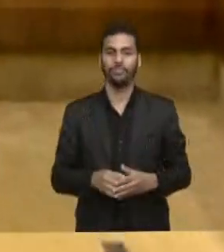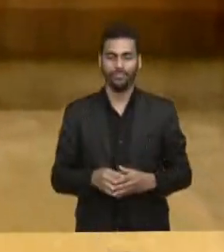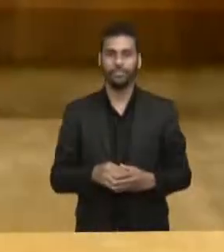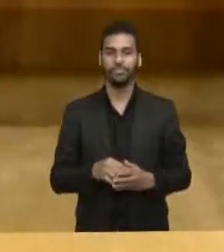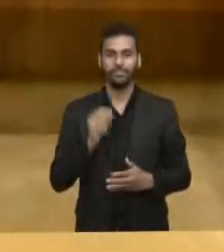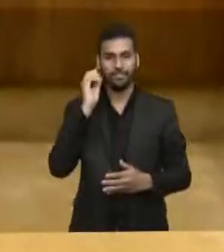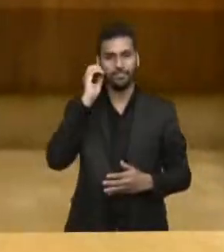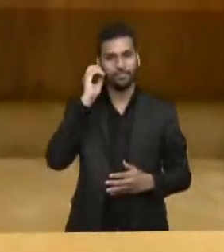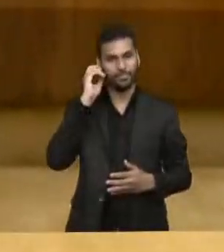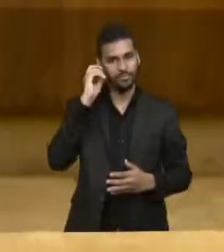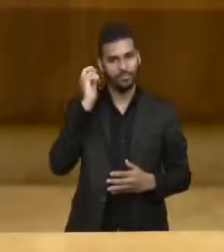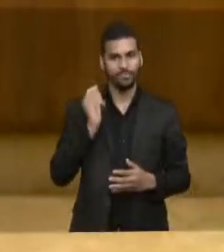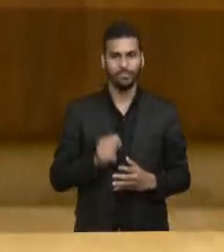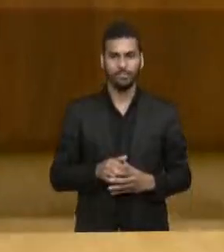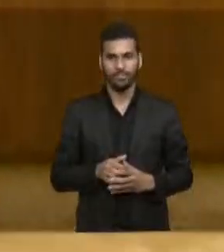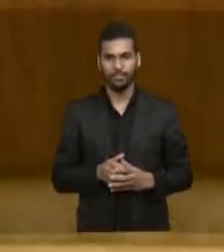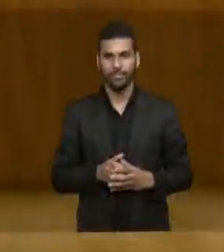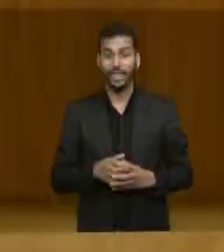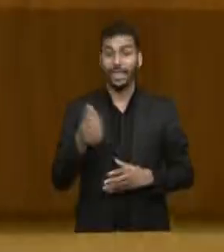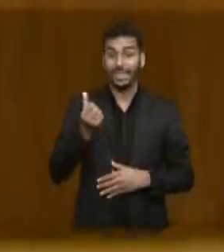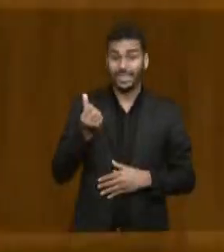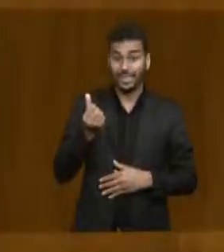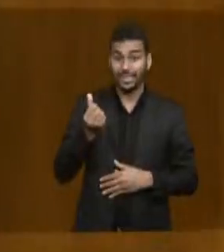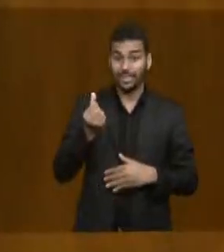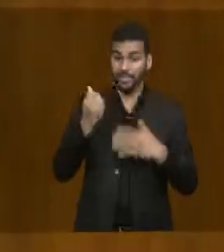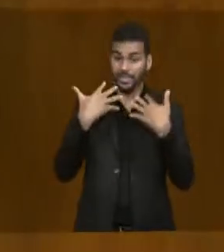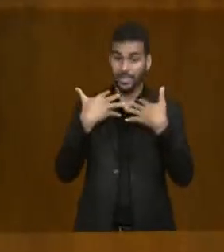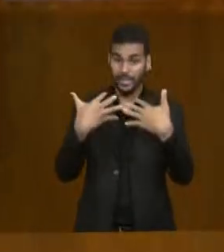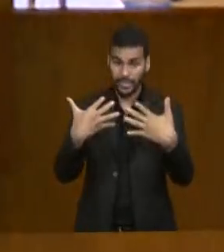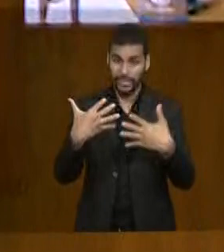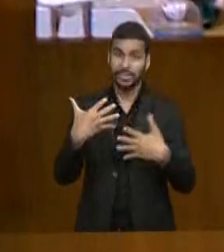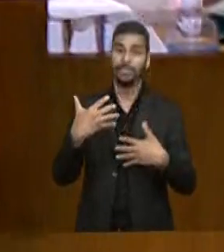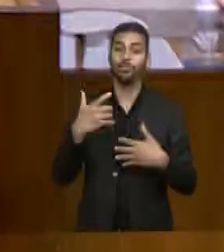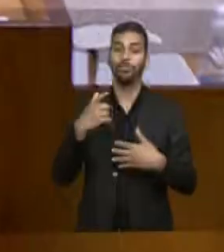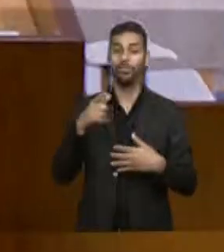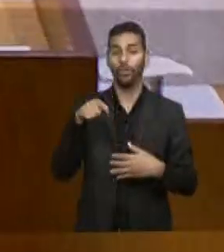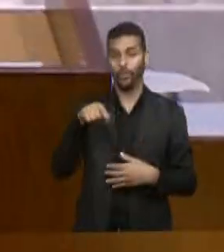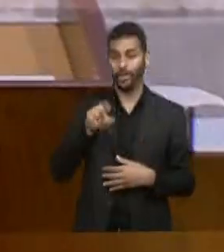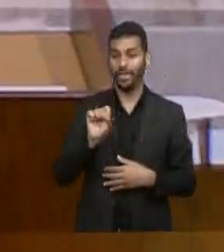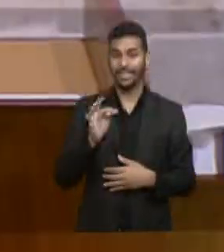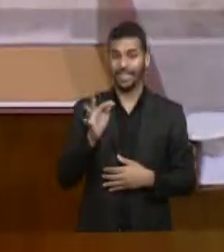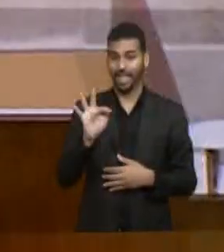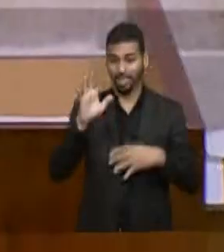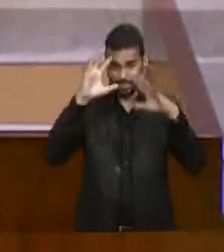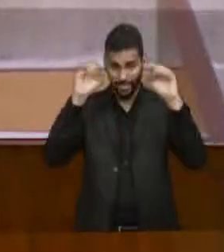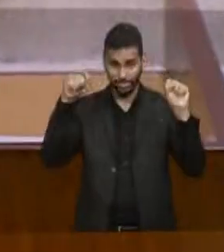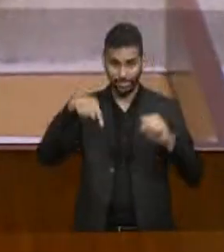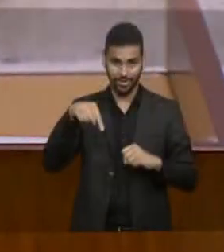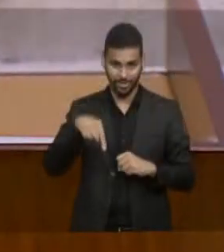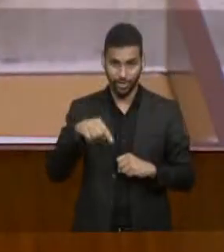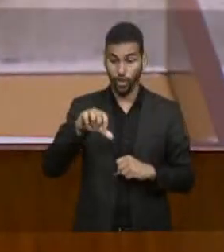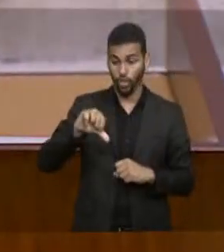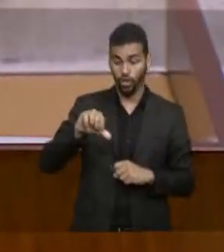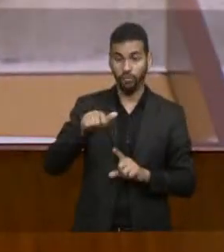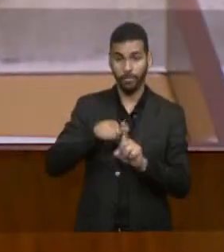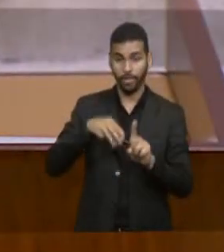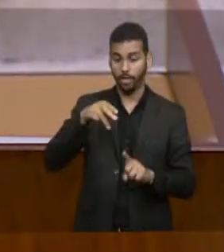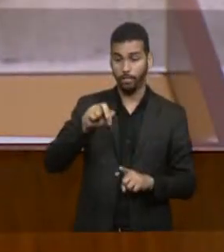a sexta sessão extraordinária do plenário Federal excelentíssimo ministra Presidente